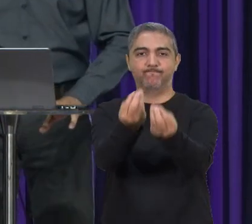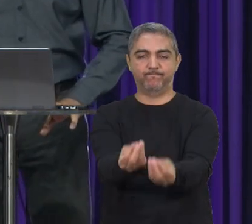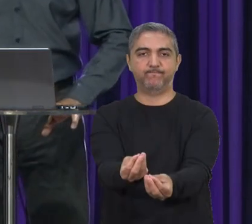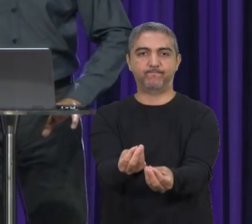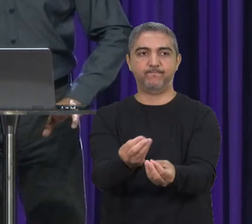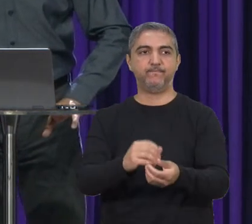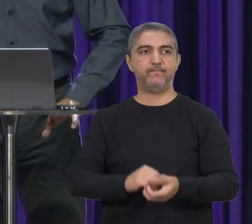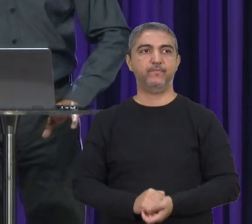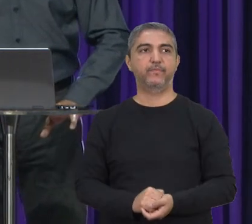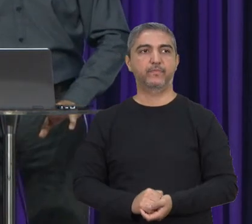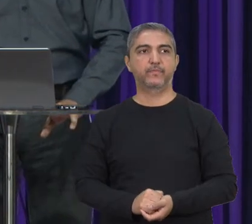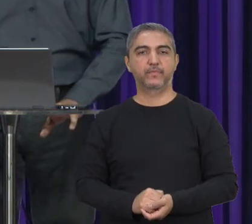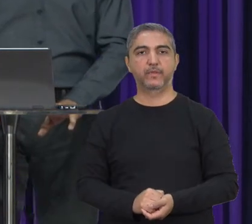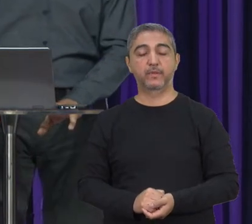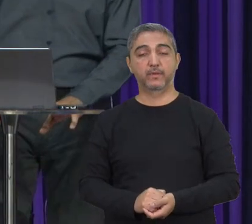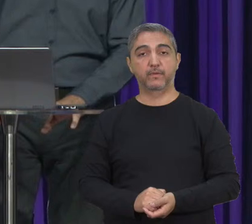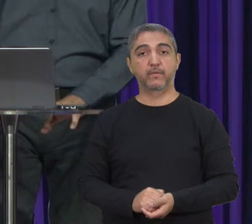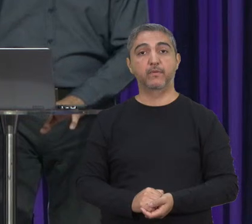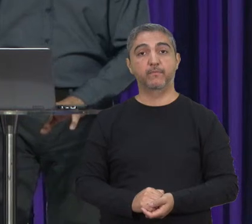Quando vocês amam muito,